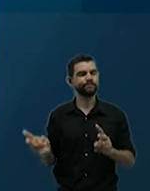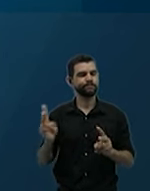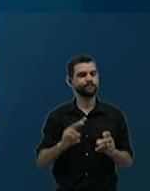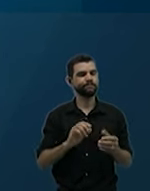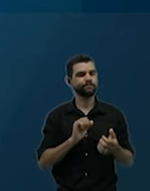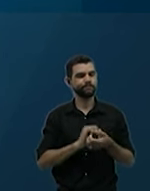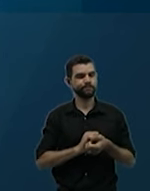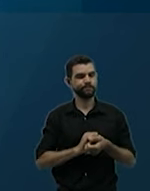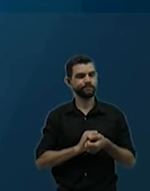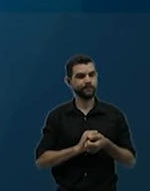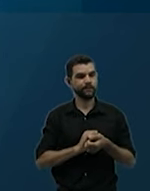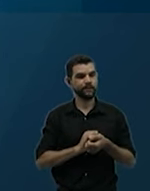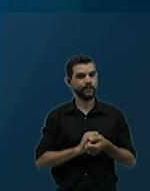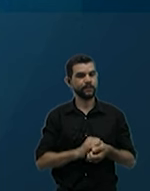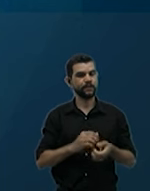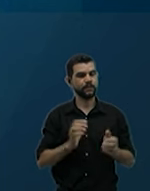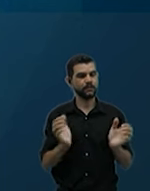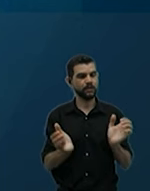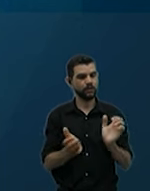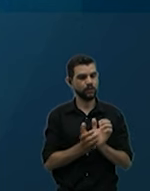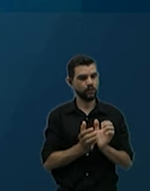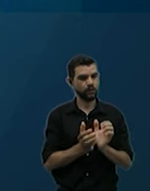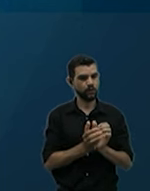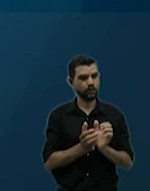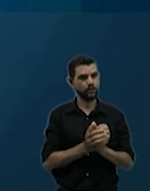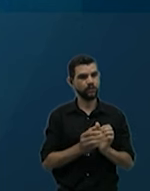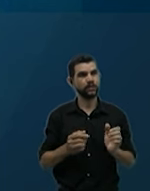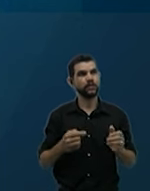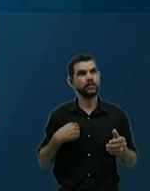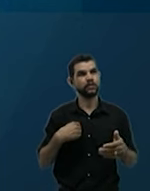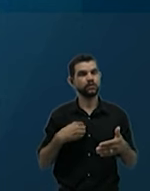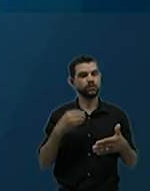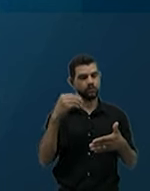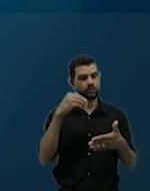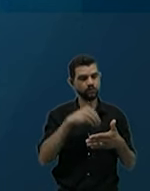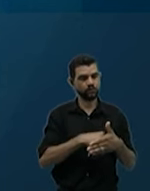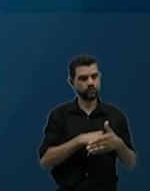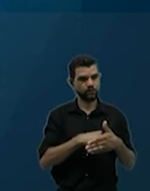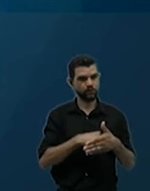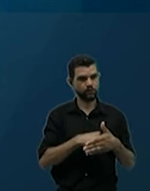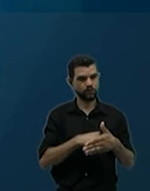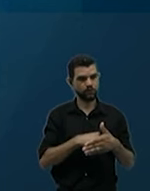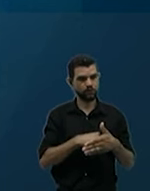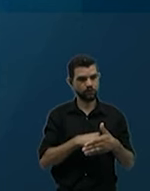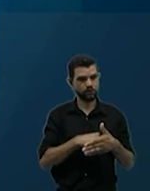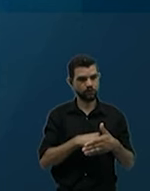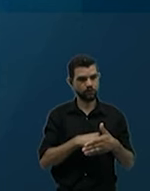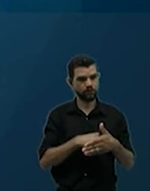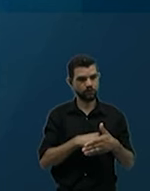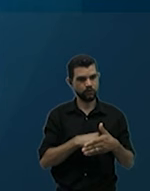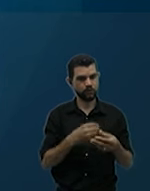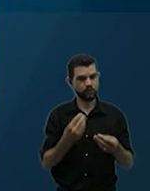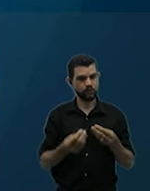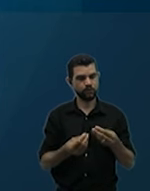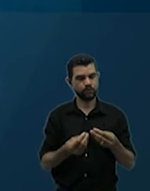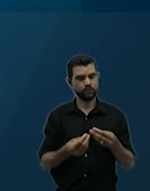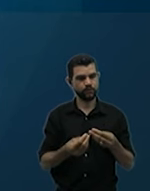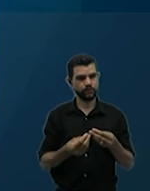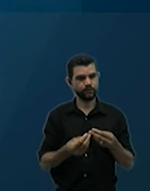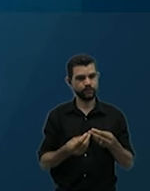em vista que não há destaque, permitam proferir meu voto através da ementa. Até porque trata-se de um voto